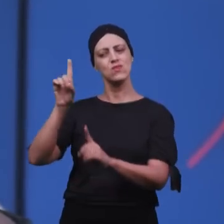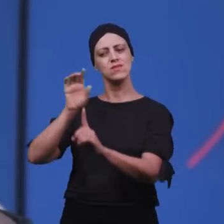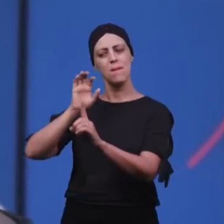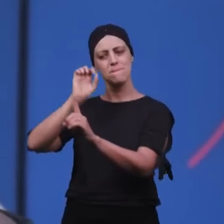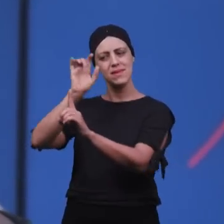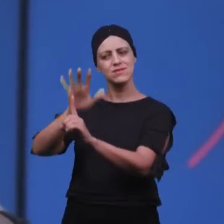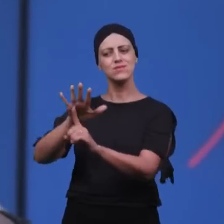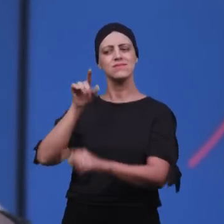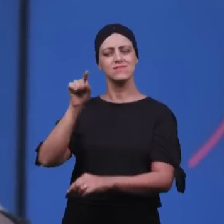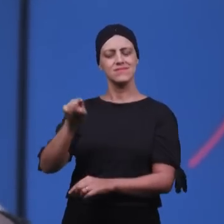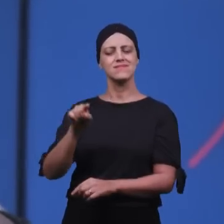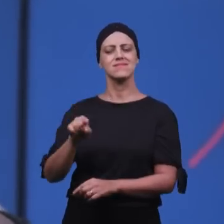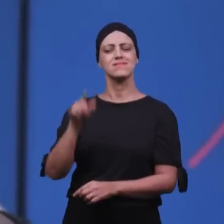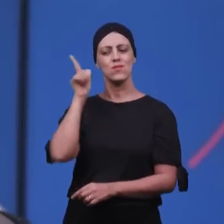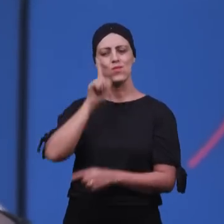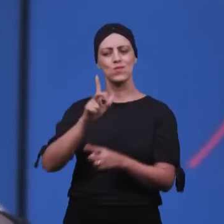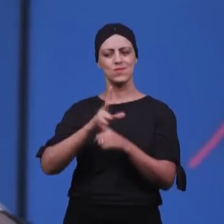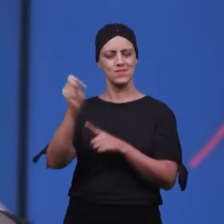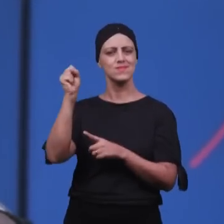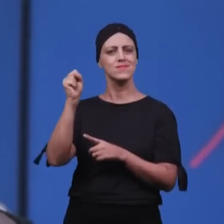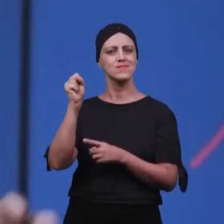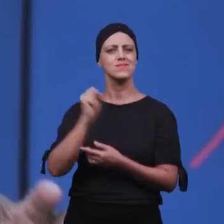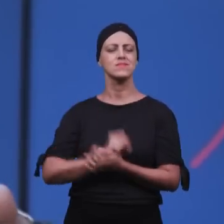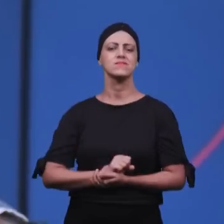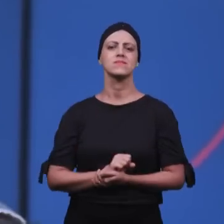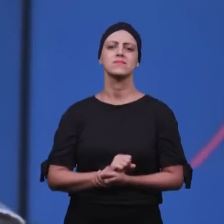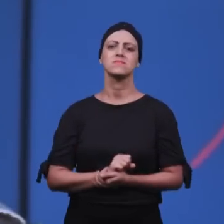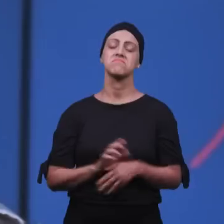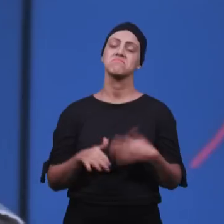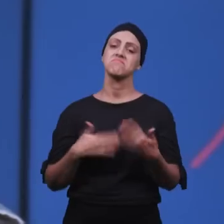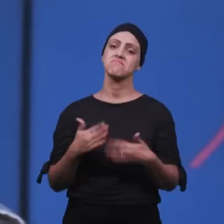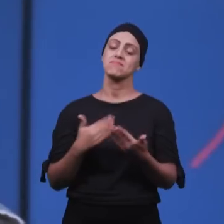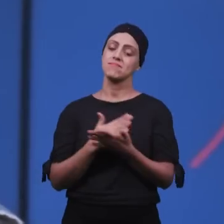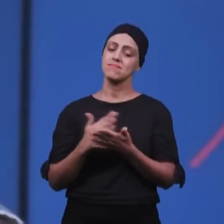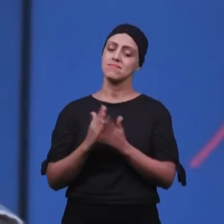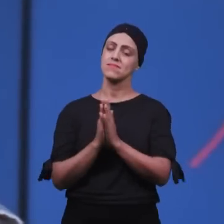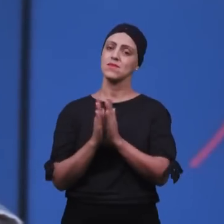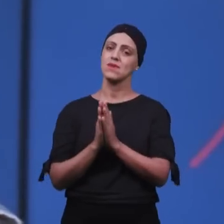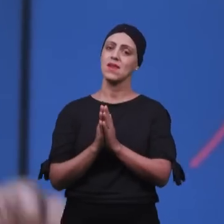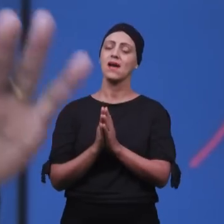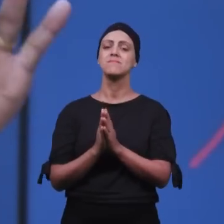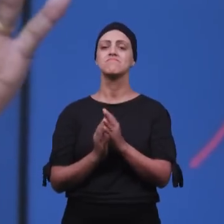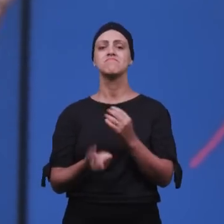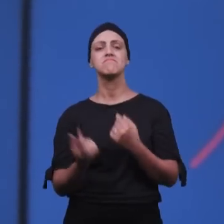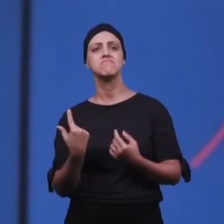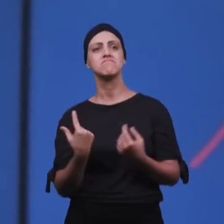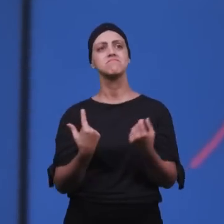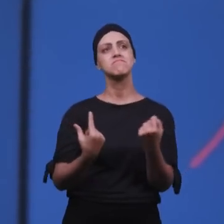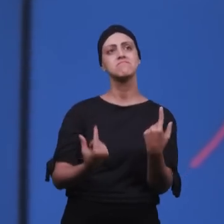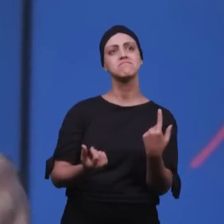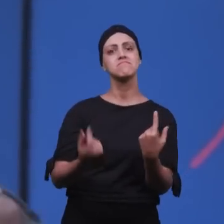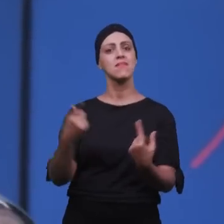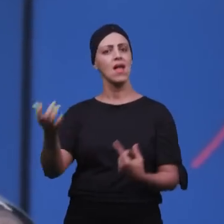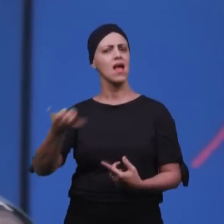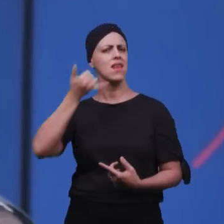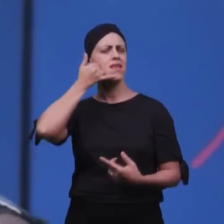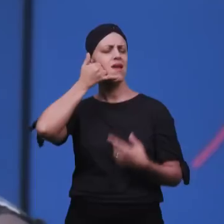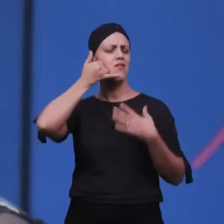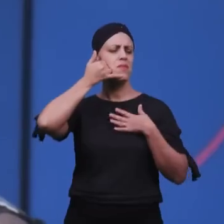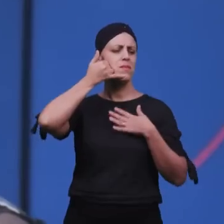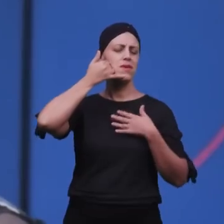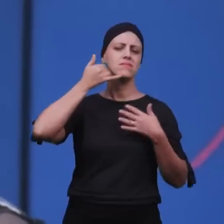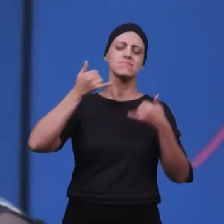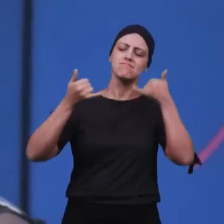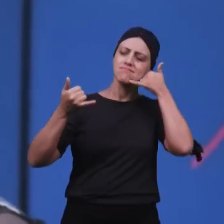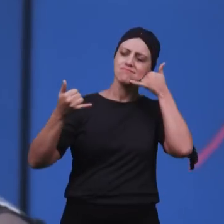E você vai ser vitoriosa. Aí começamos a orar. Ela ligava, sempre no meu plantão ela ligava, vamos